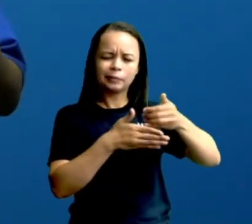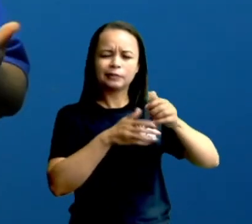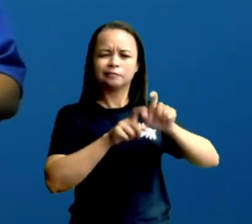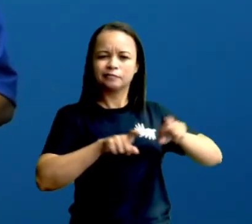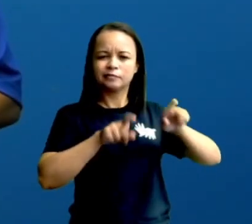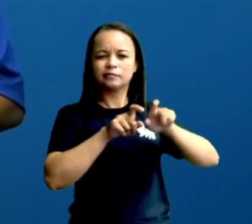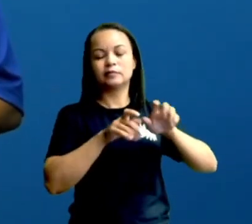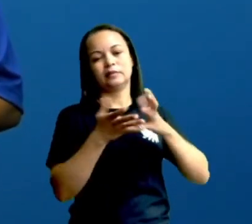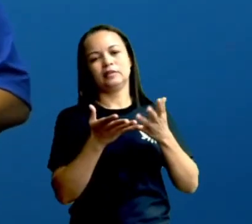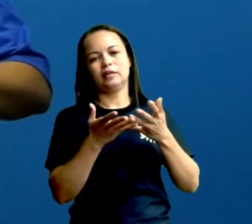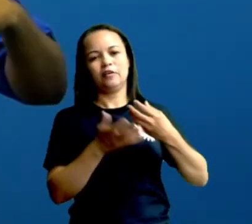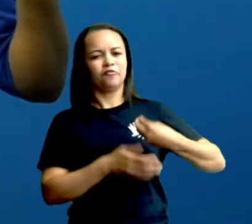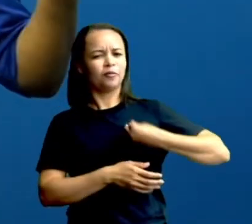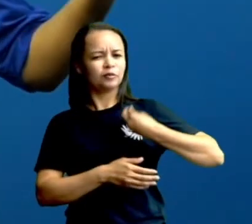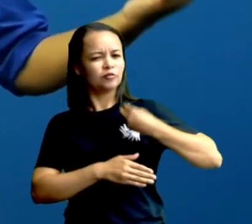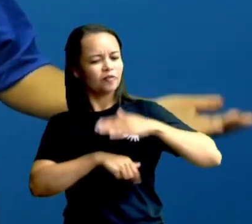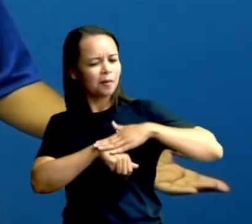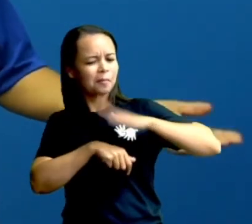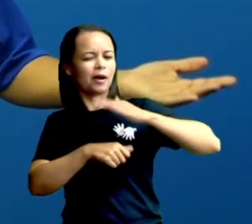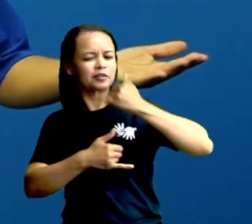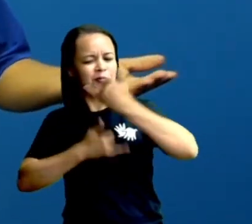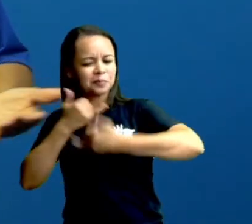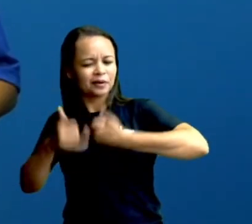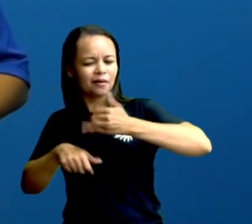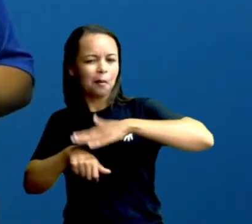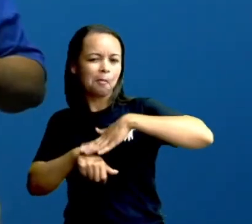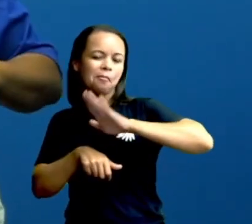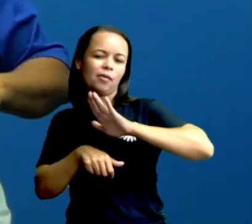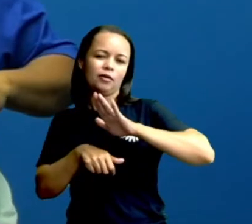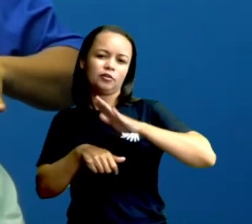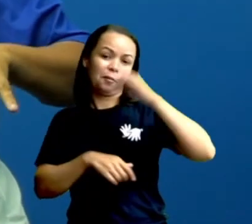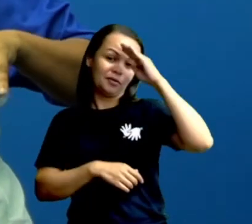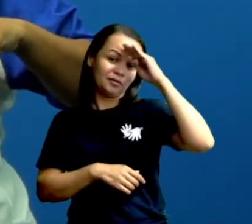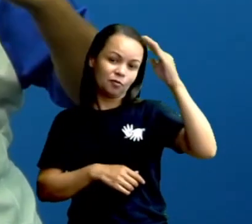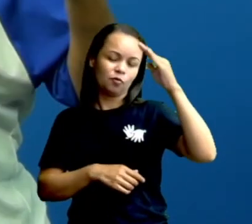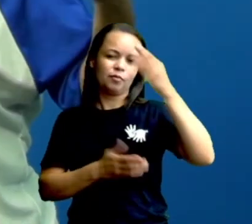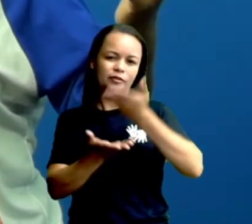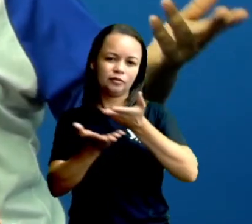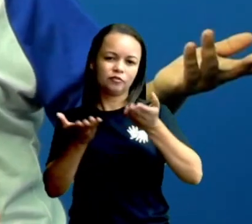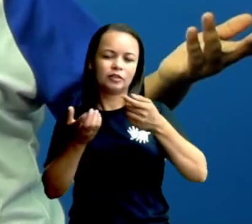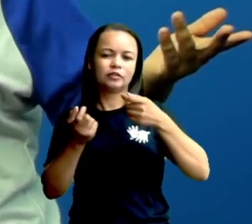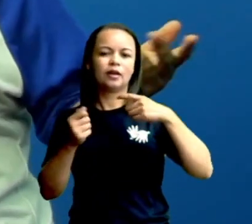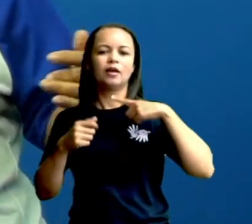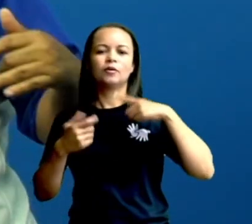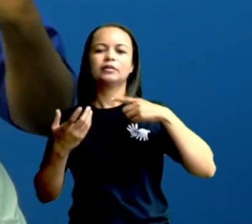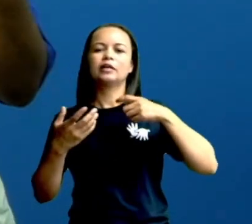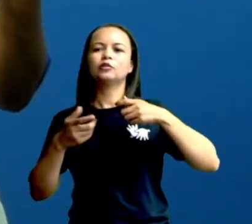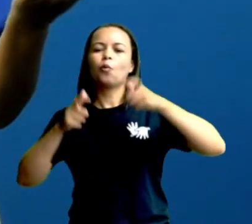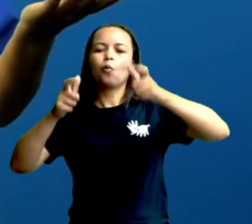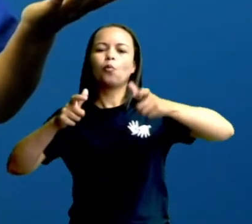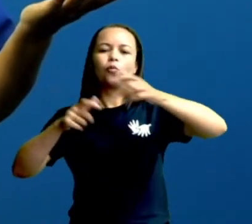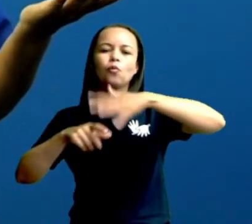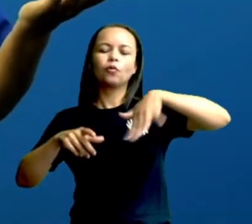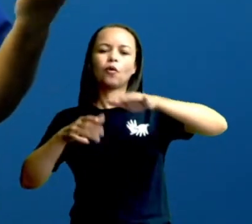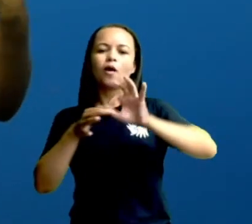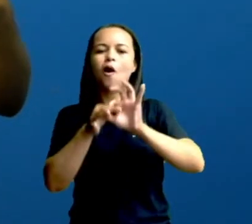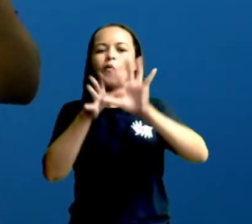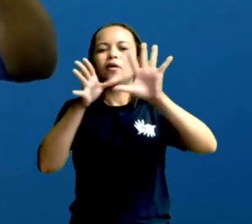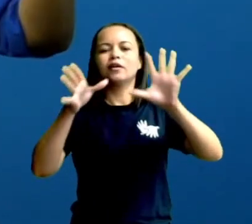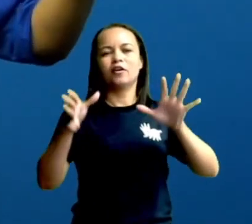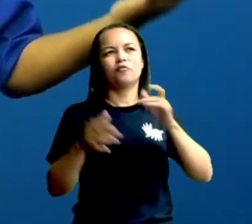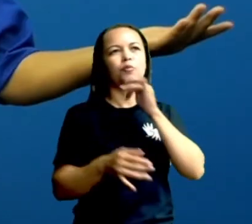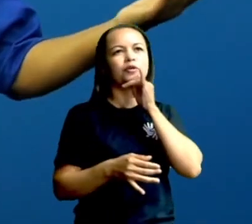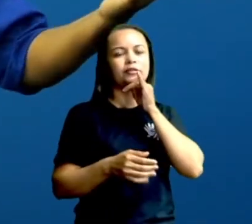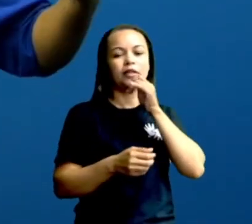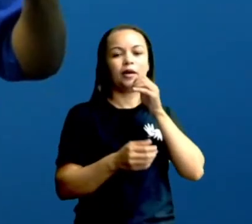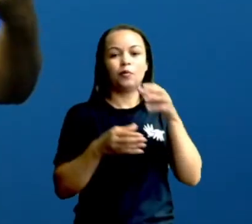computador e vamos viver mais, brincar mais. Principalmente quem tem acesso ao ar livre, né? A minha turma, por exemplo, que mora